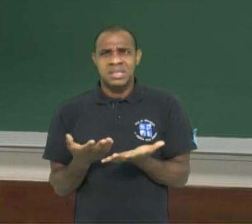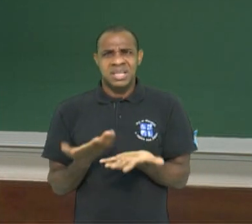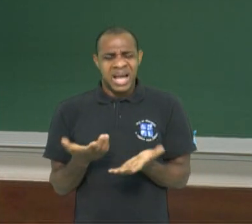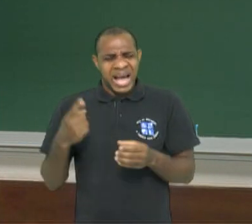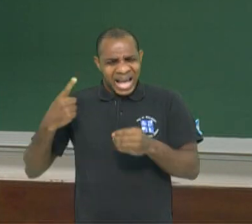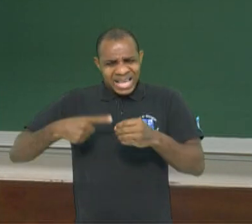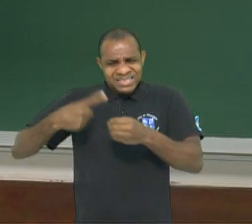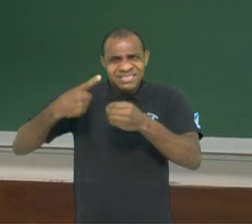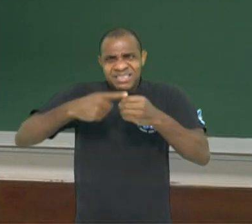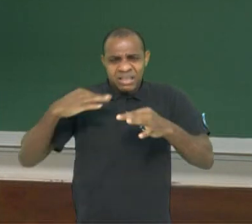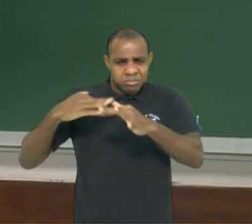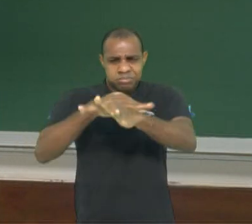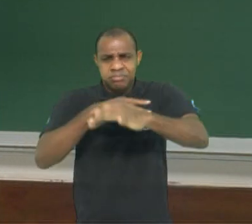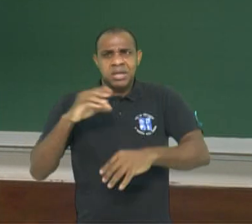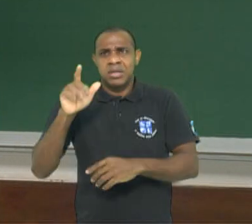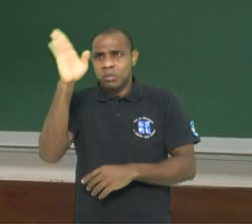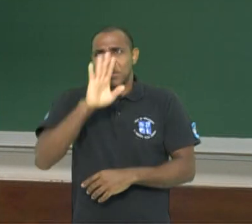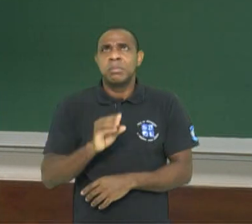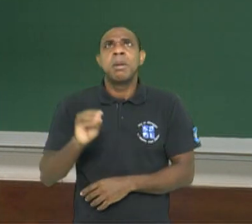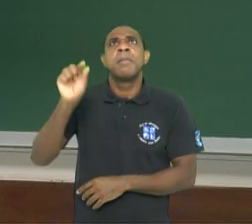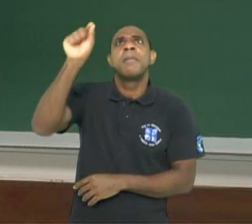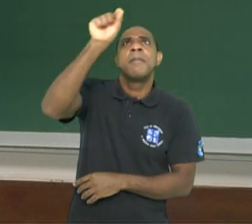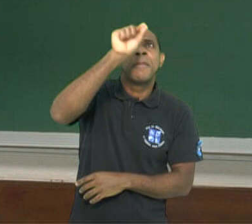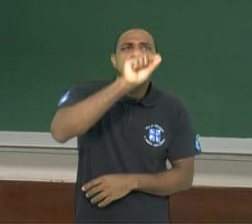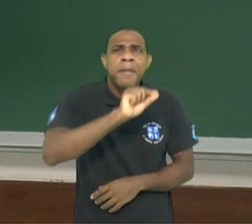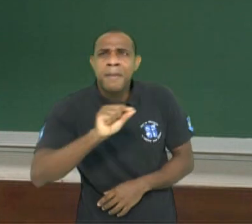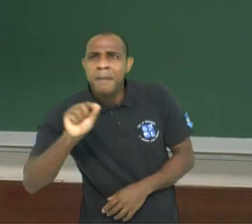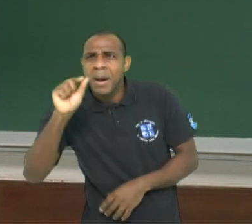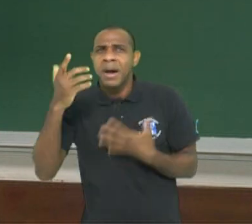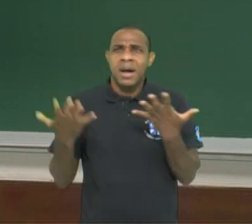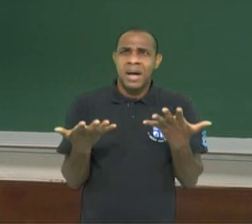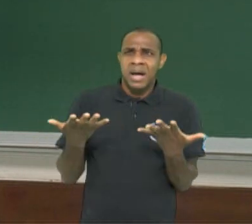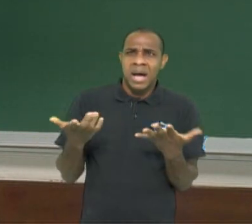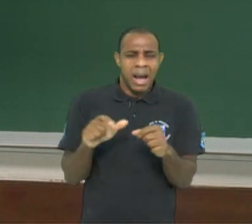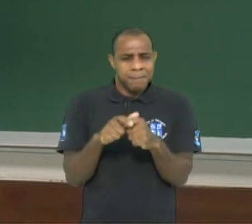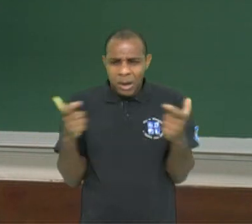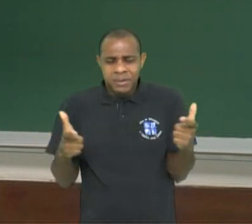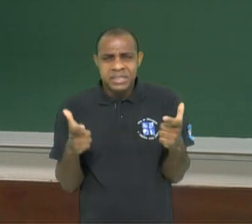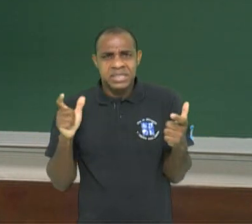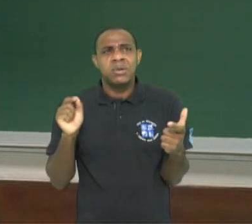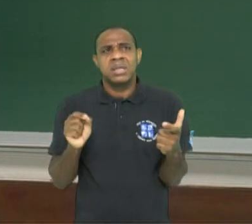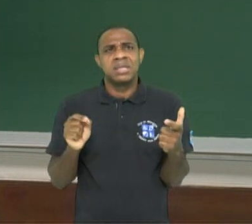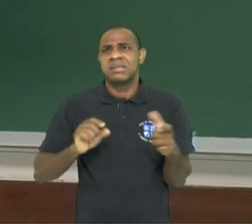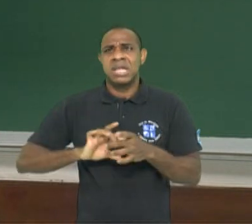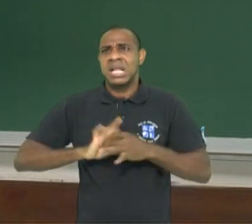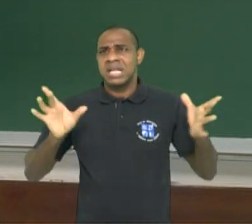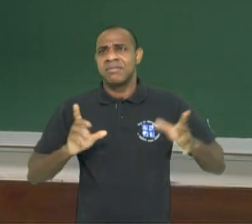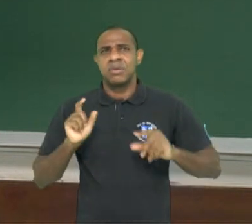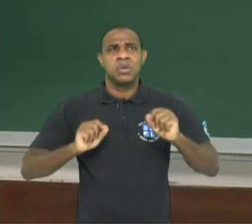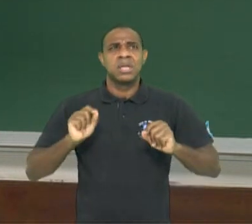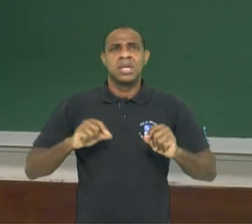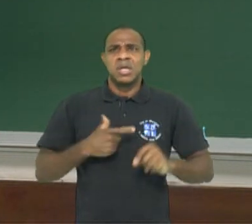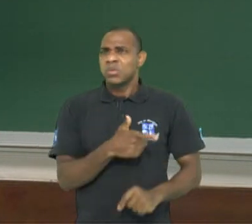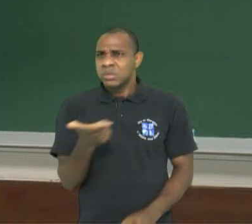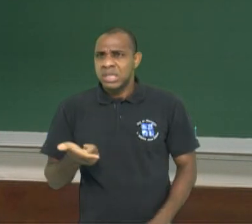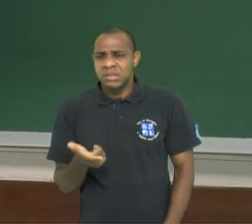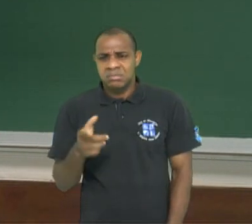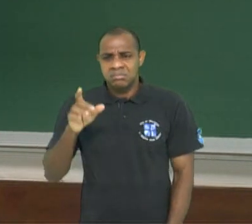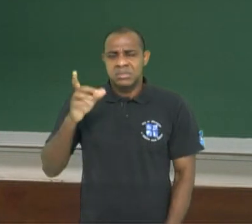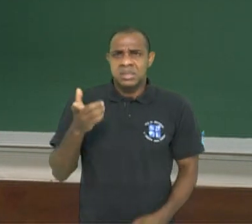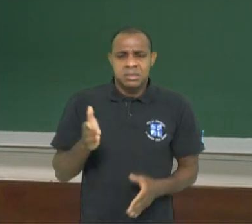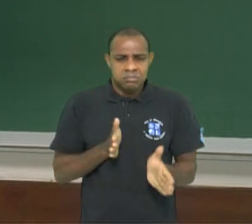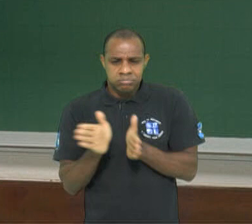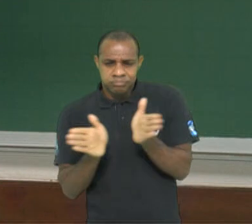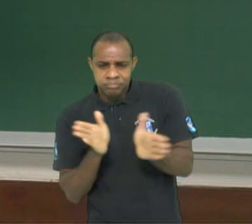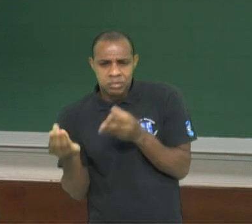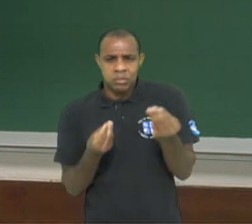cidades brasileiras, todas elas, ou melhor, a maioria delas por ser espontâneas, elas não têm nenhum direcionamento? Não